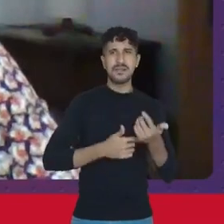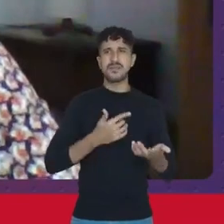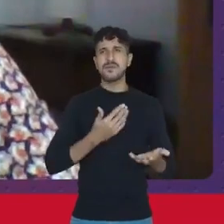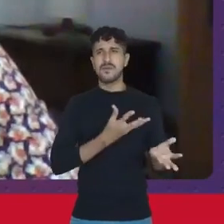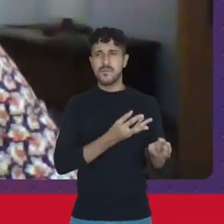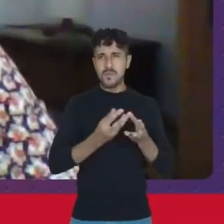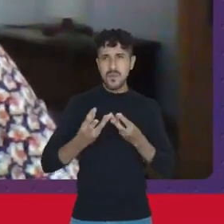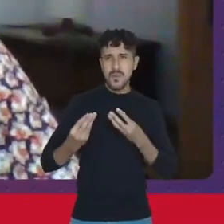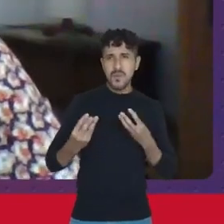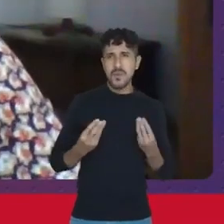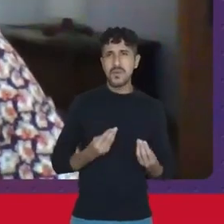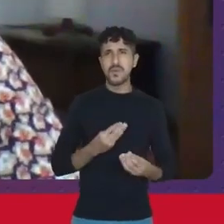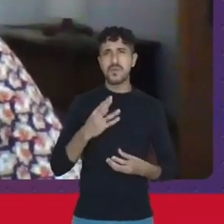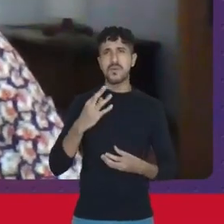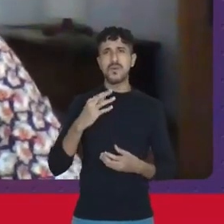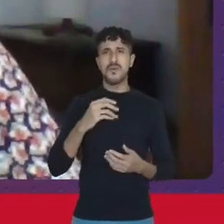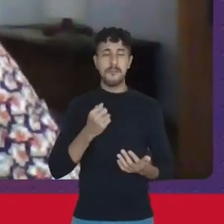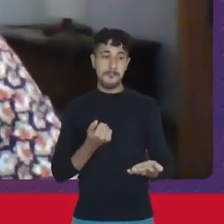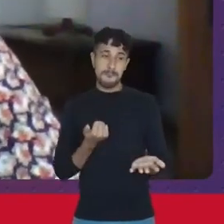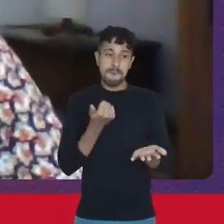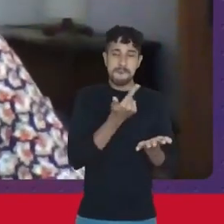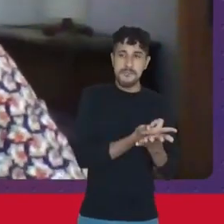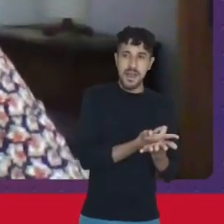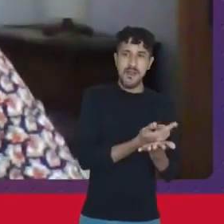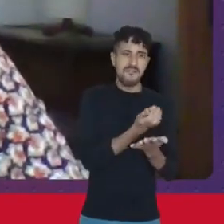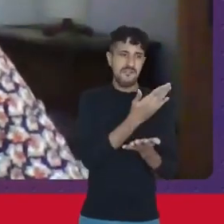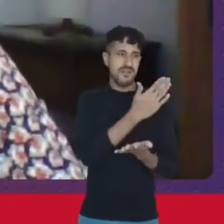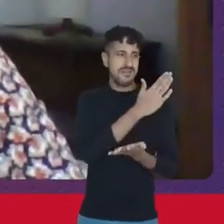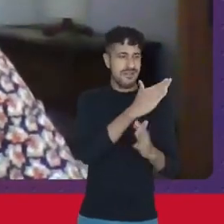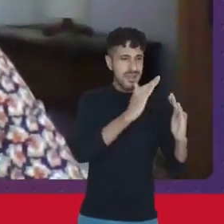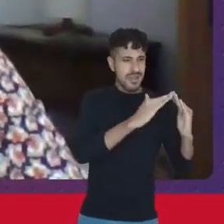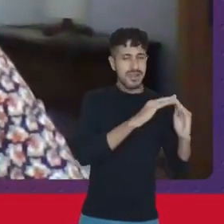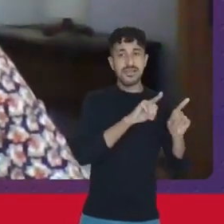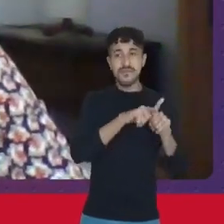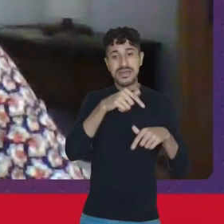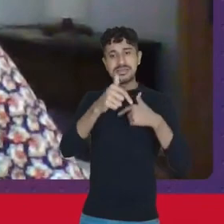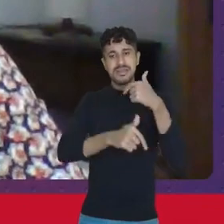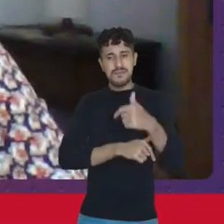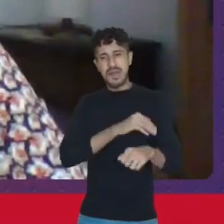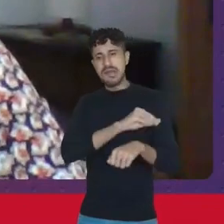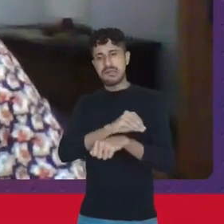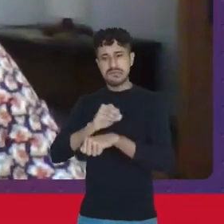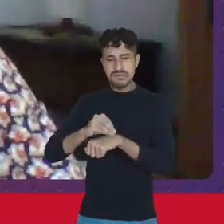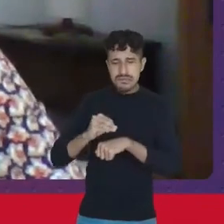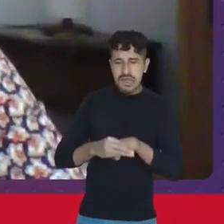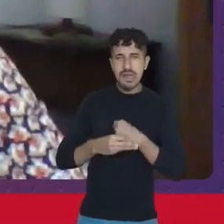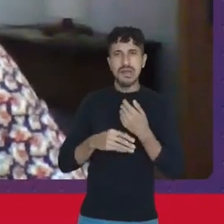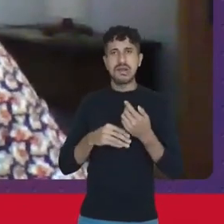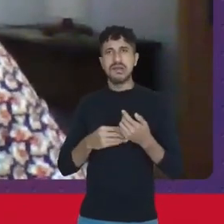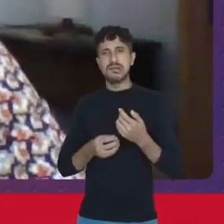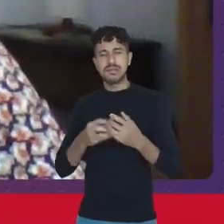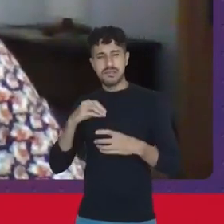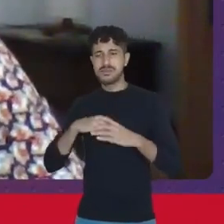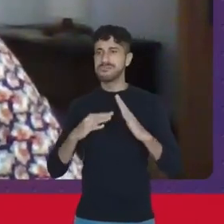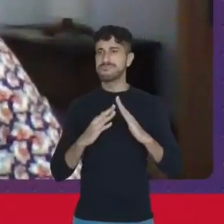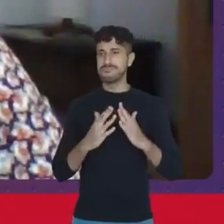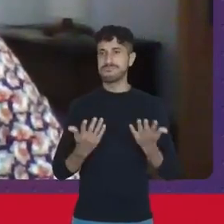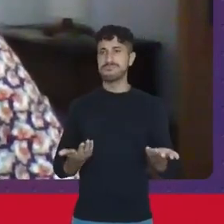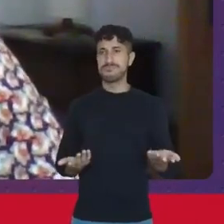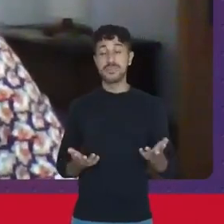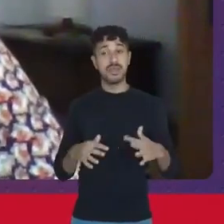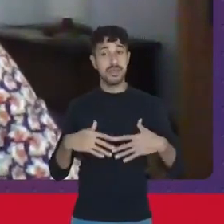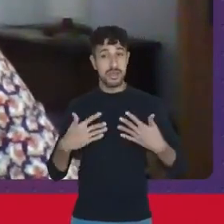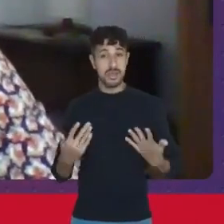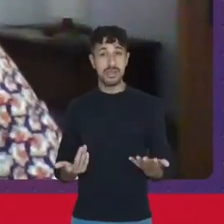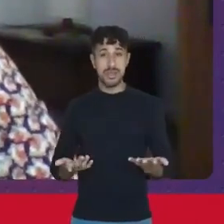de trabalho pago, também os trabalhos de cuidado e de reprodução. Então,